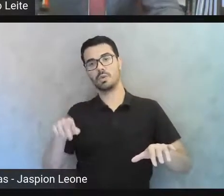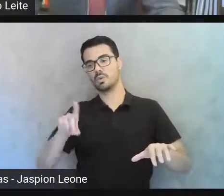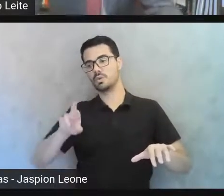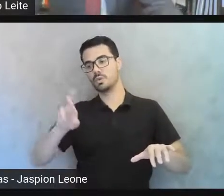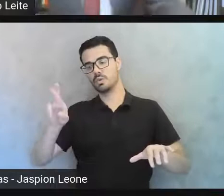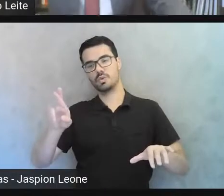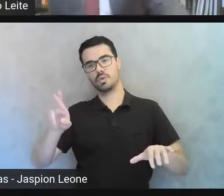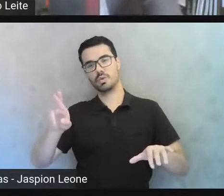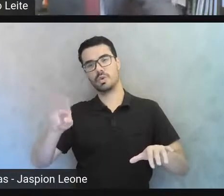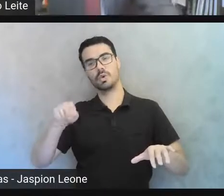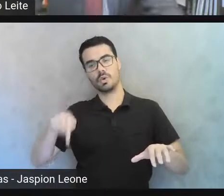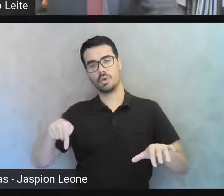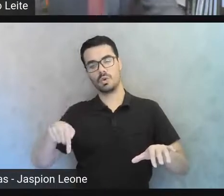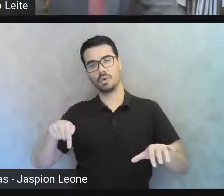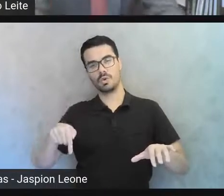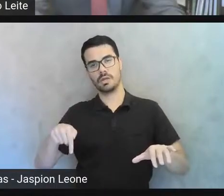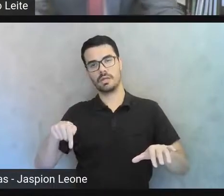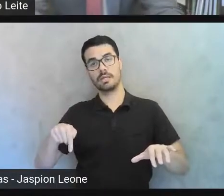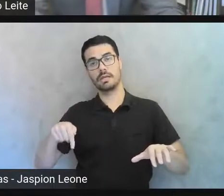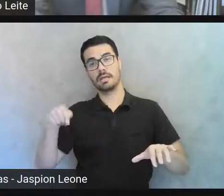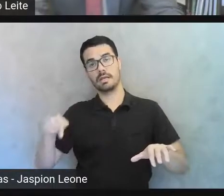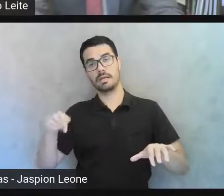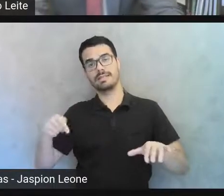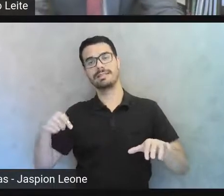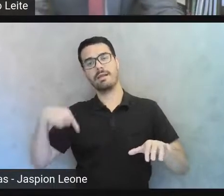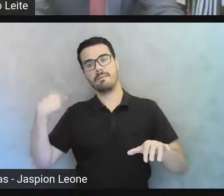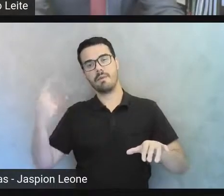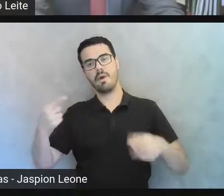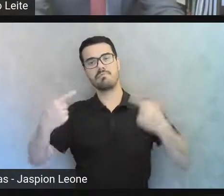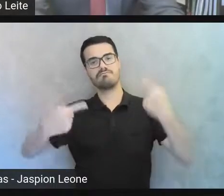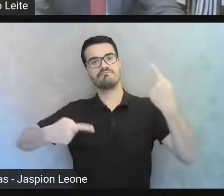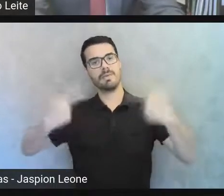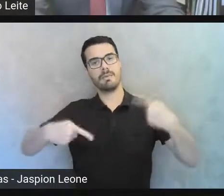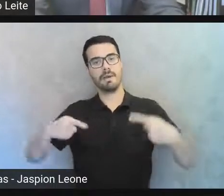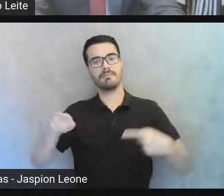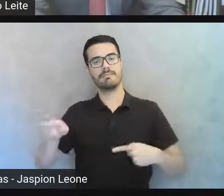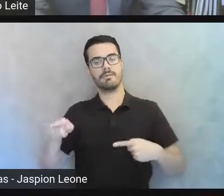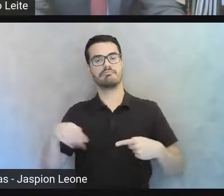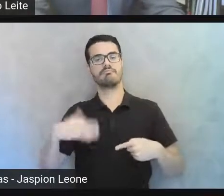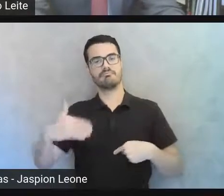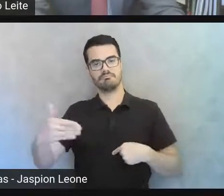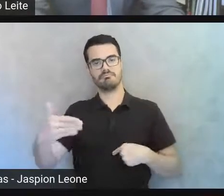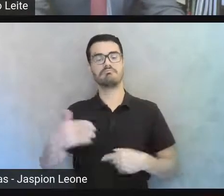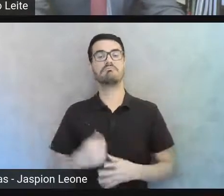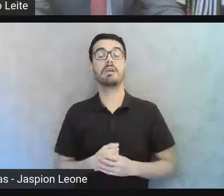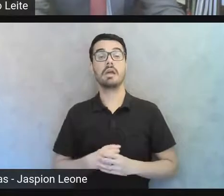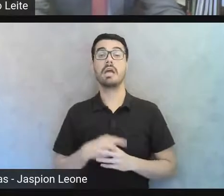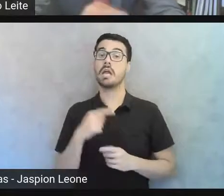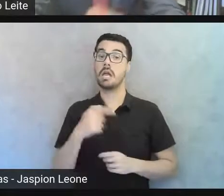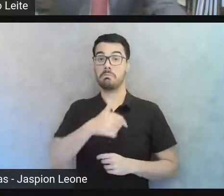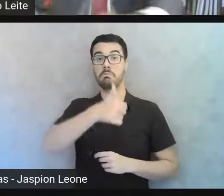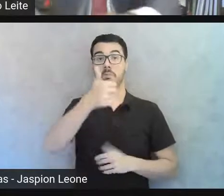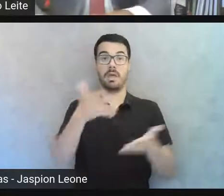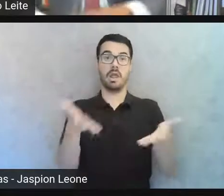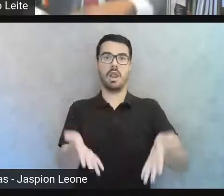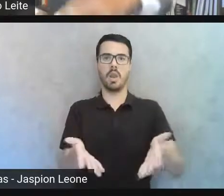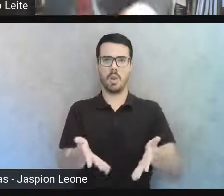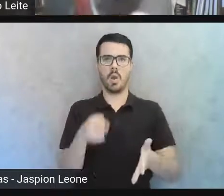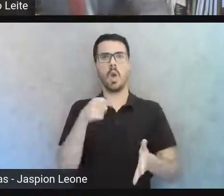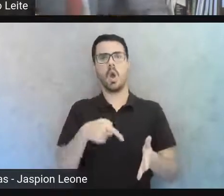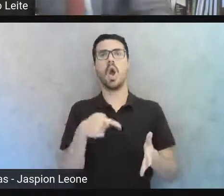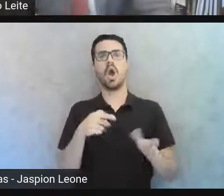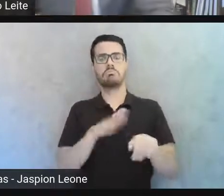Caraza, e em seguida nós abrimos para o debate com aqueles que nos acompanham. Nesse nosso primeiro momento, nessa nossa